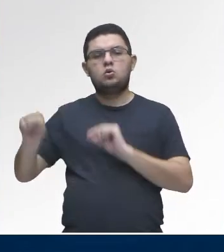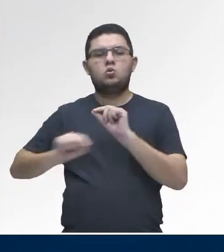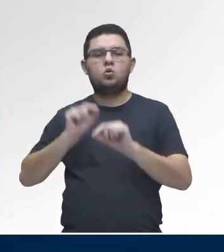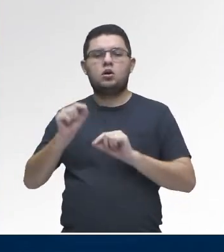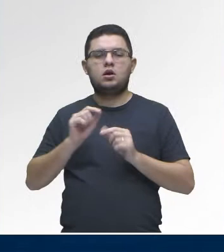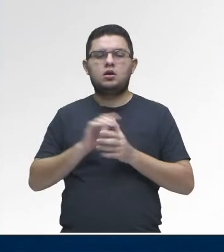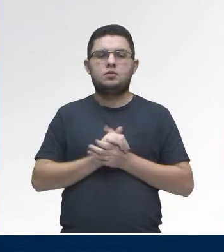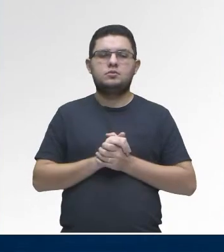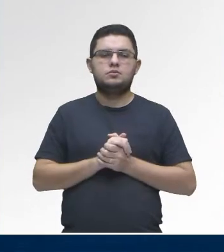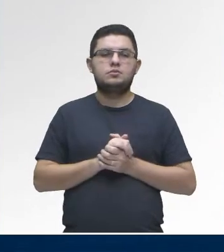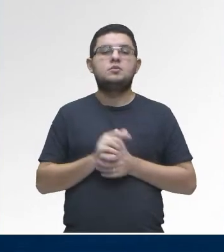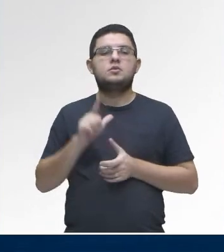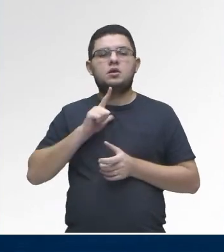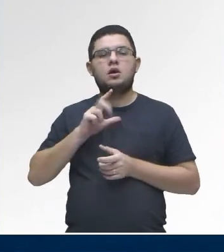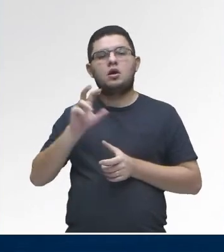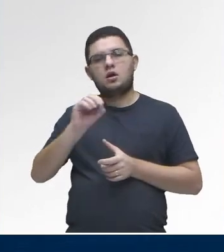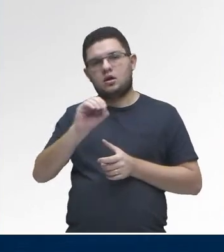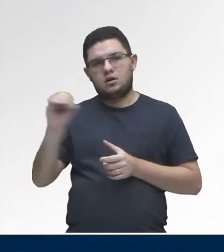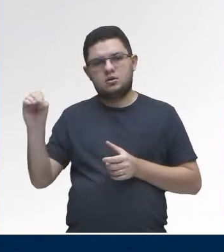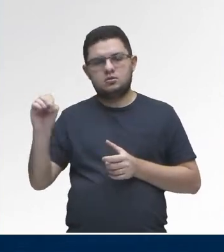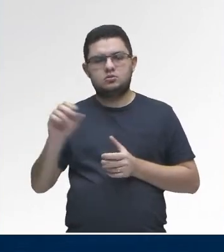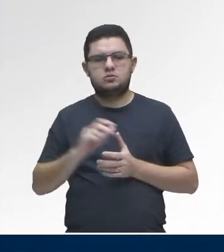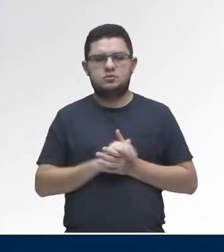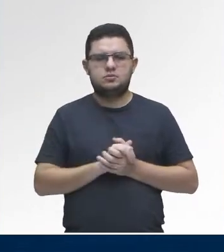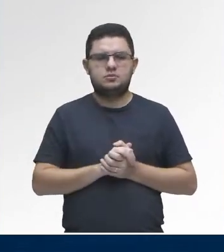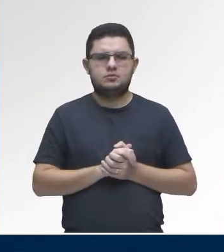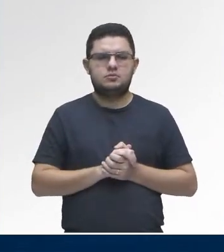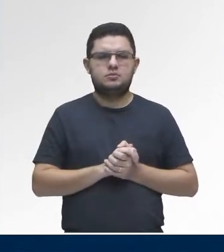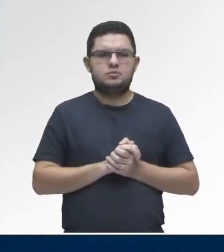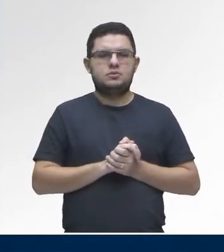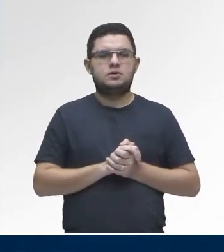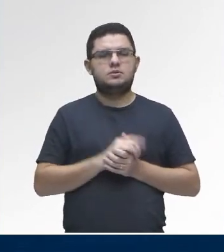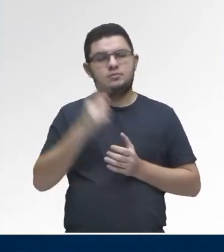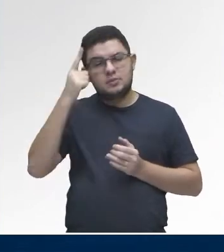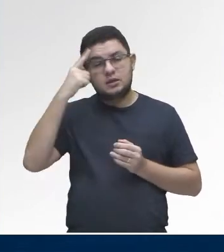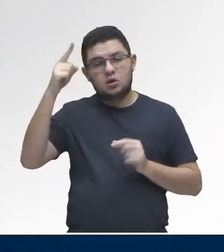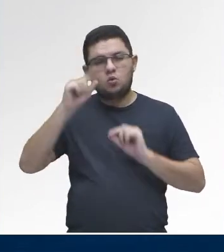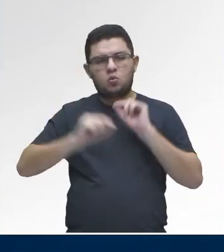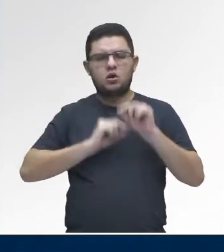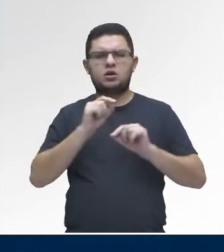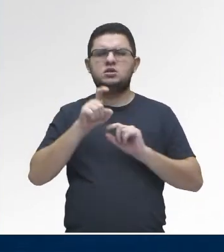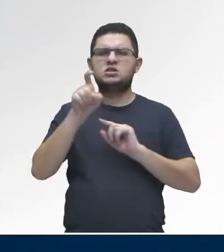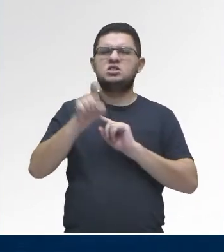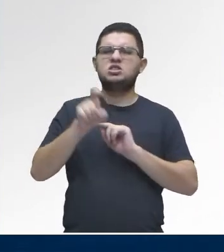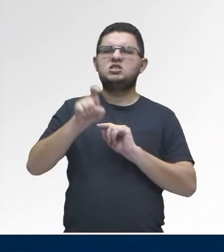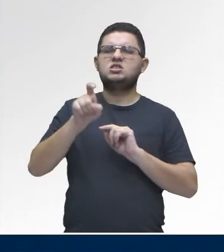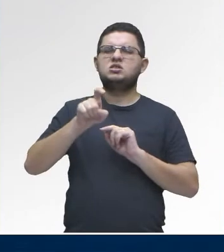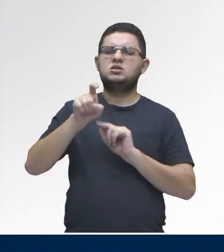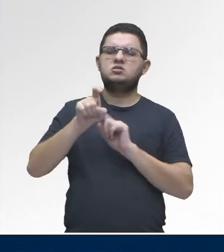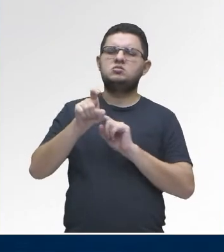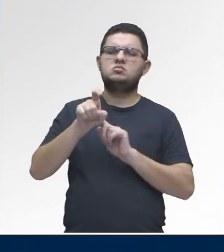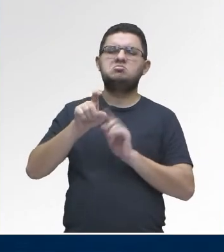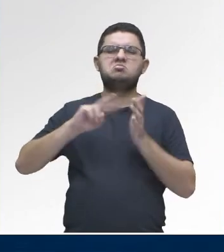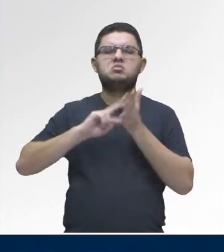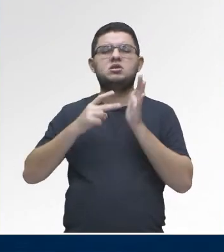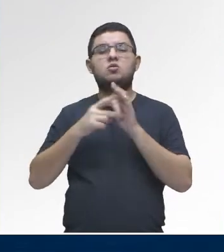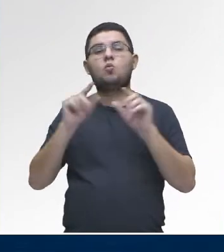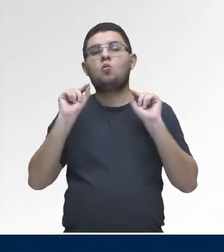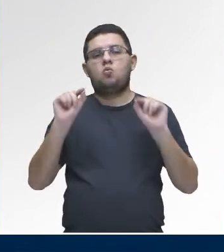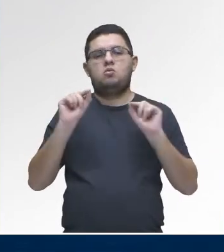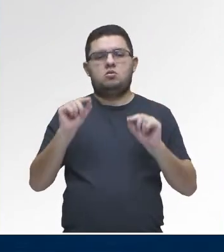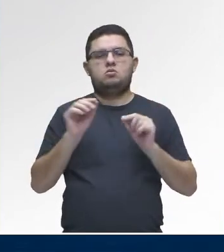eu tenho 500. Então, eu preciso pensar que valor de x vai fazer com que essa balança